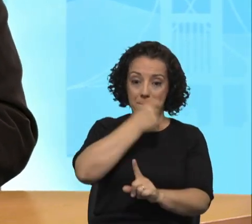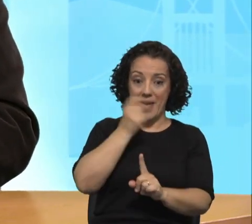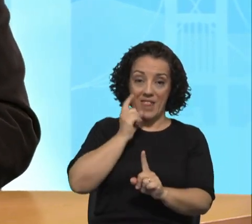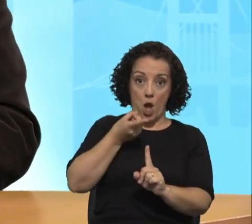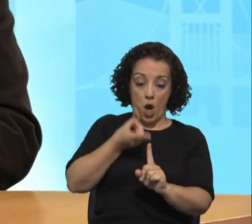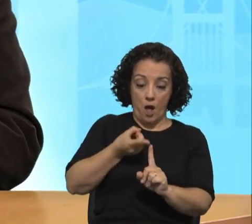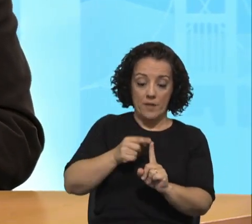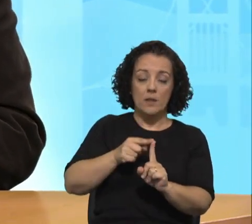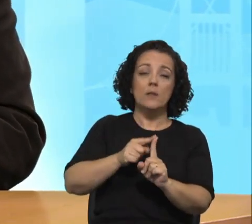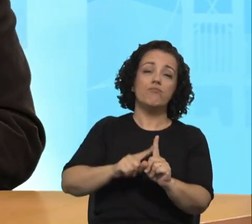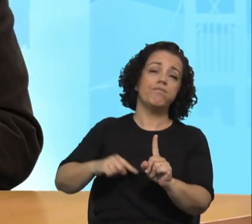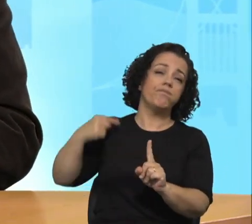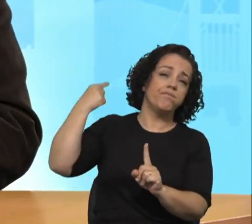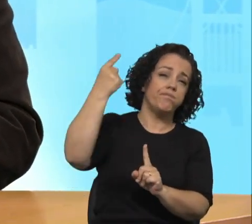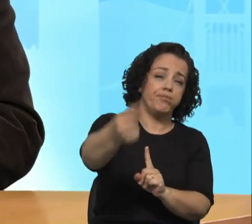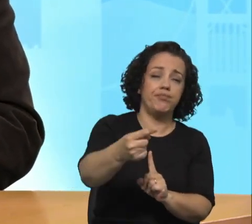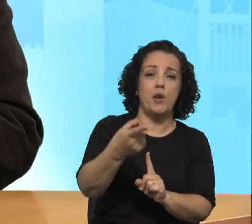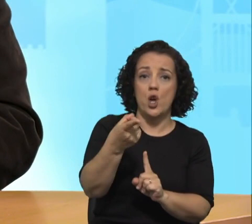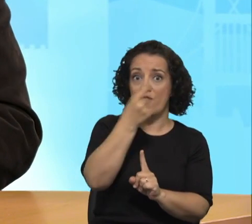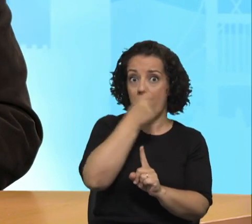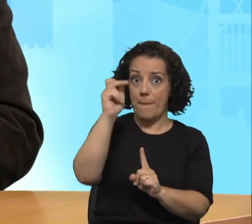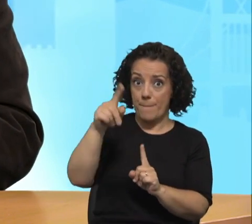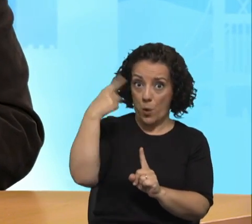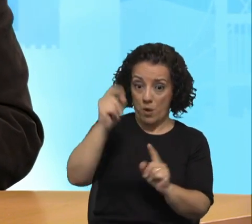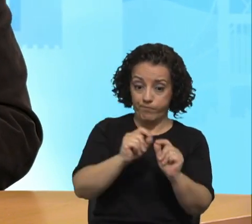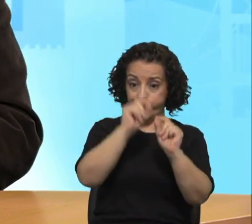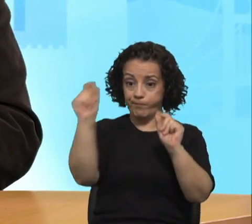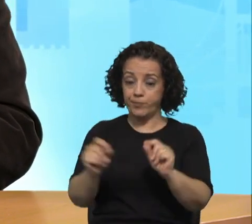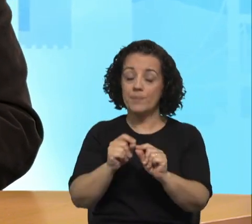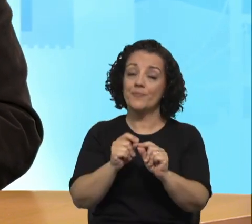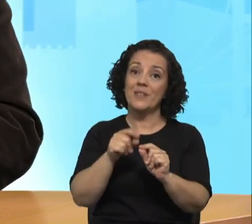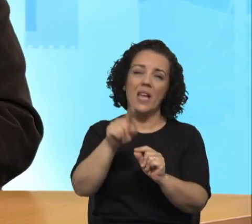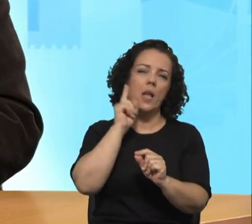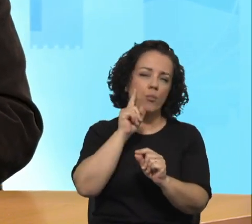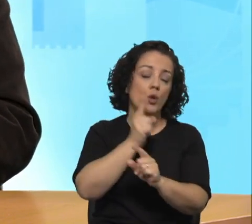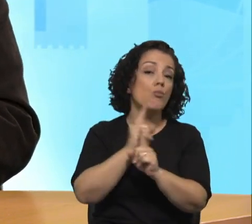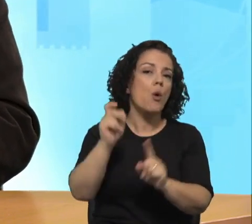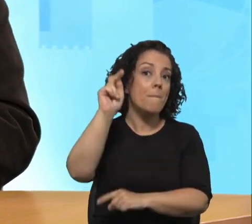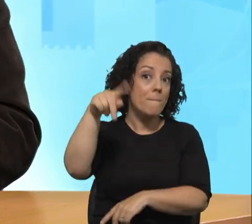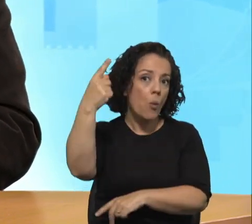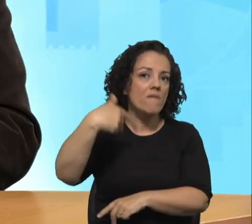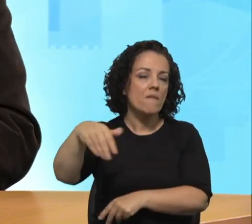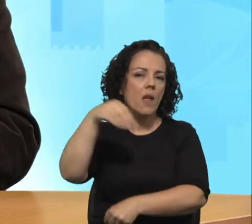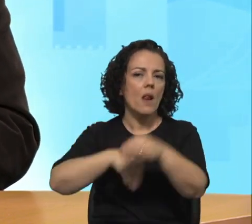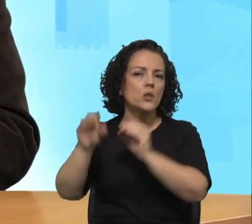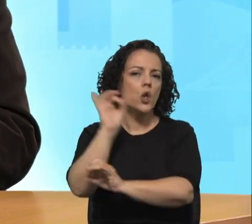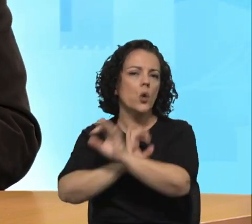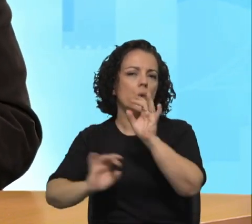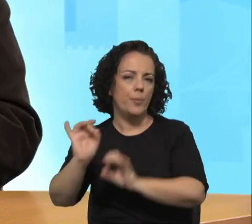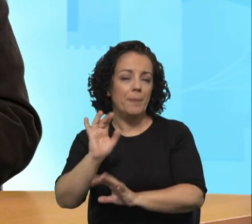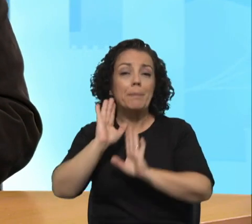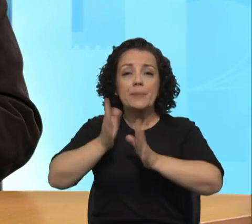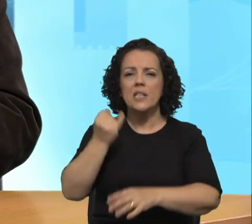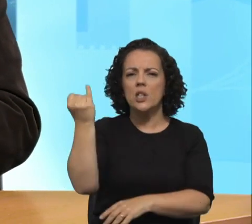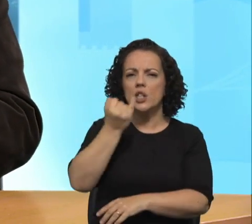12 meses serão cruciais, porque no próximo ano vamos ter eleições europeias e há um conjunto de mudanças do ponto de vista institucional